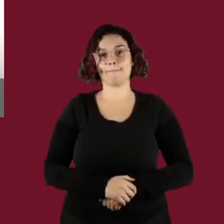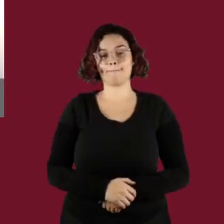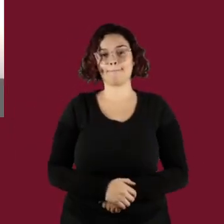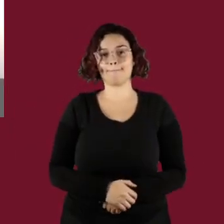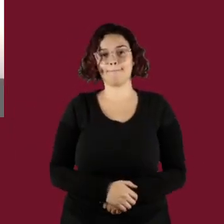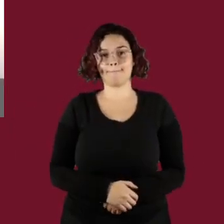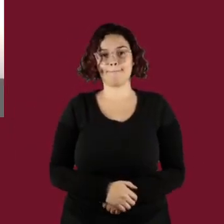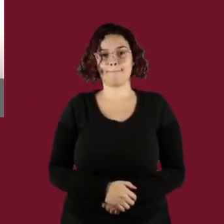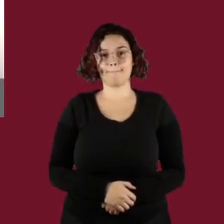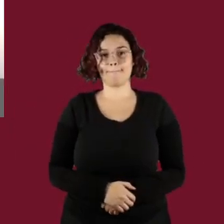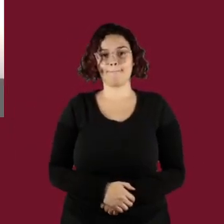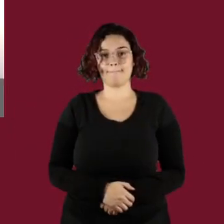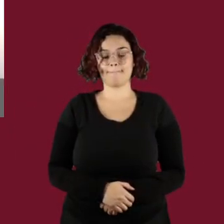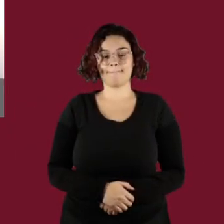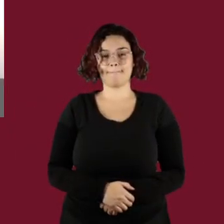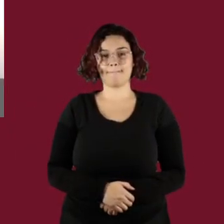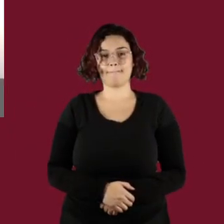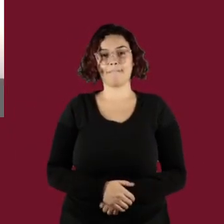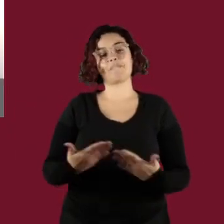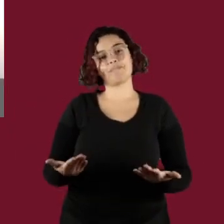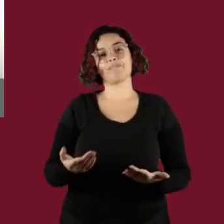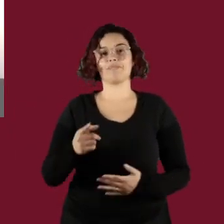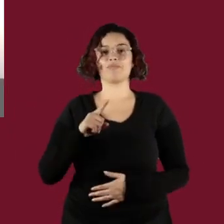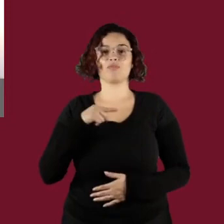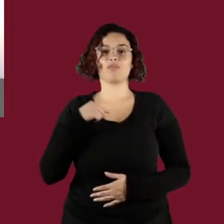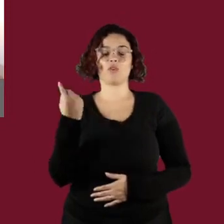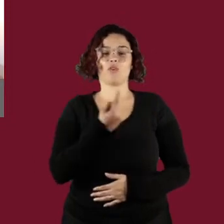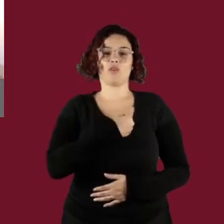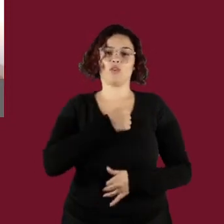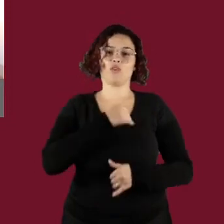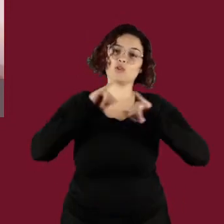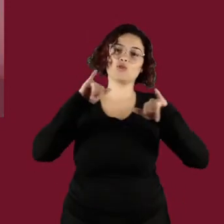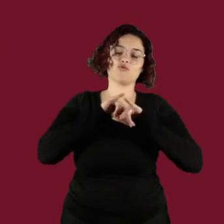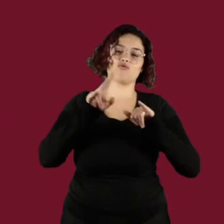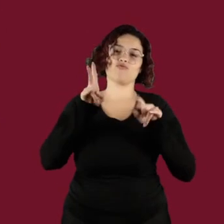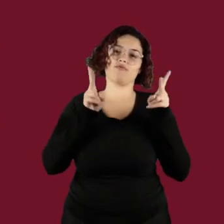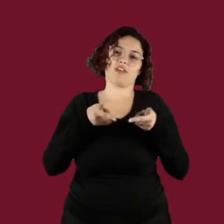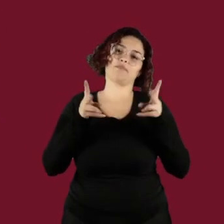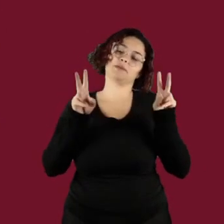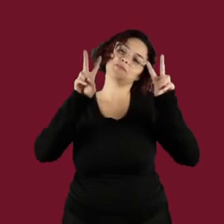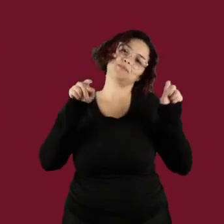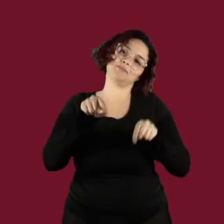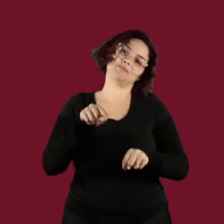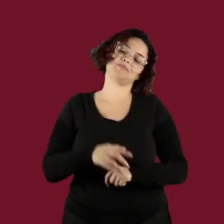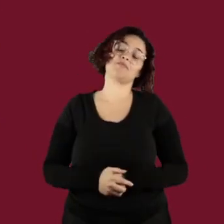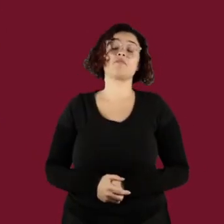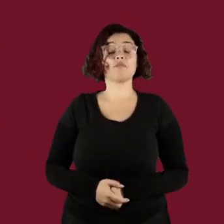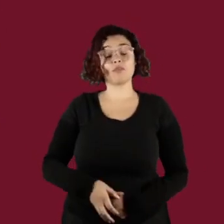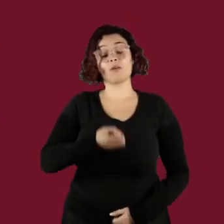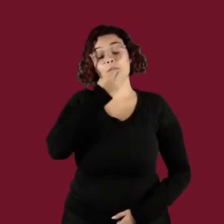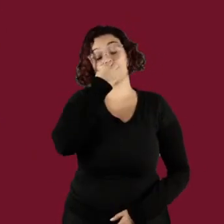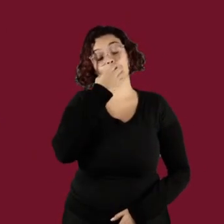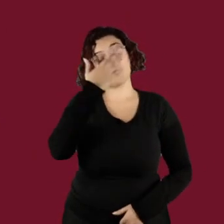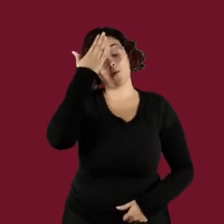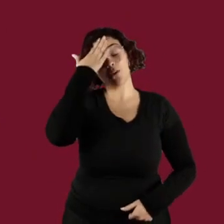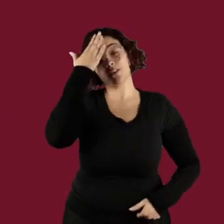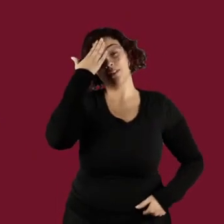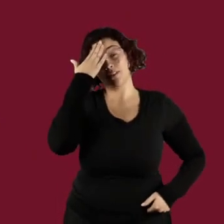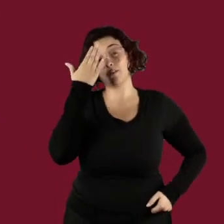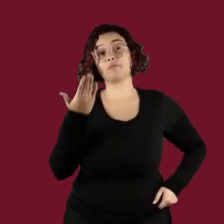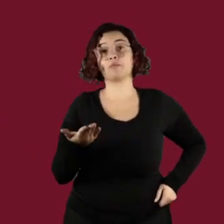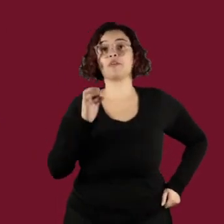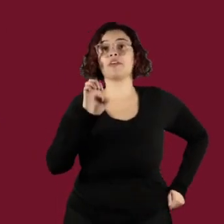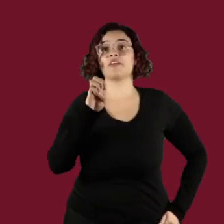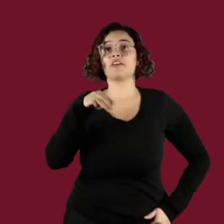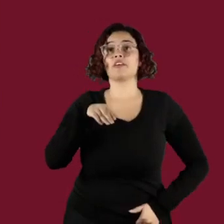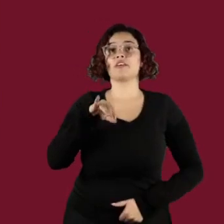E isso se reflete, claro, na nossa notícia. Muito bom saber disso. A Emily está nos acompanhando